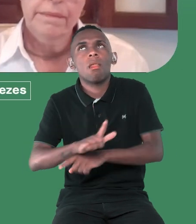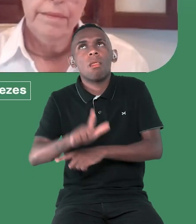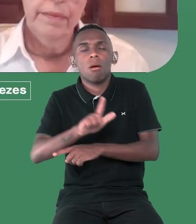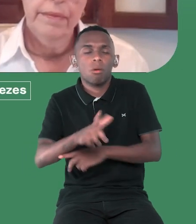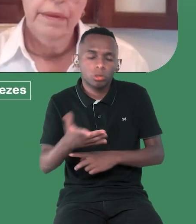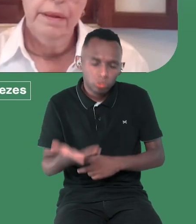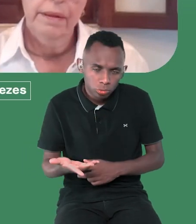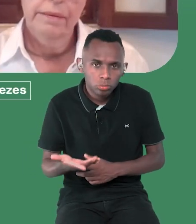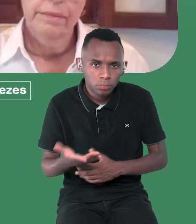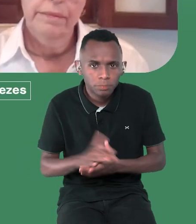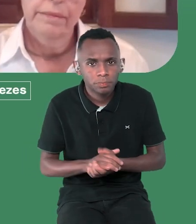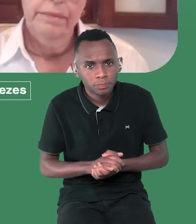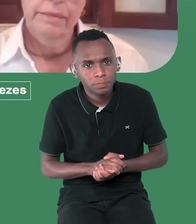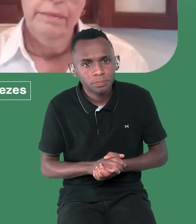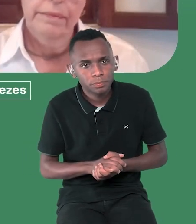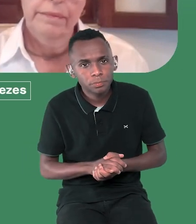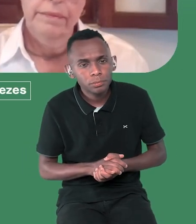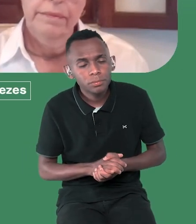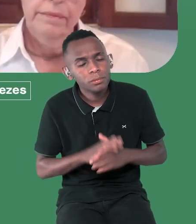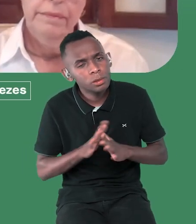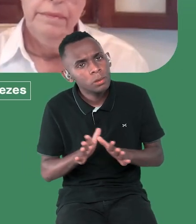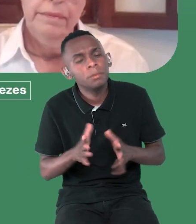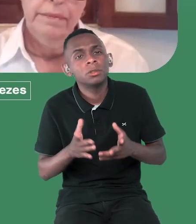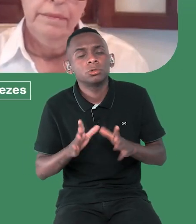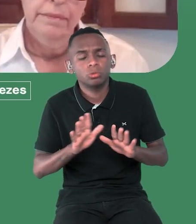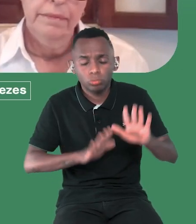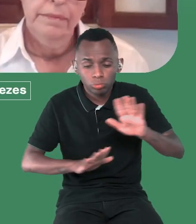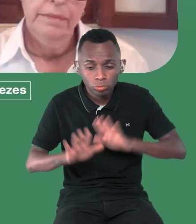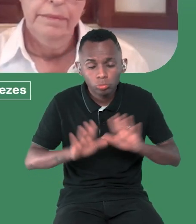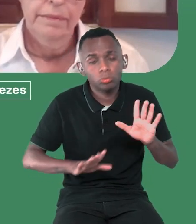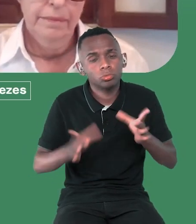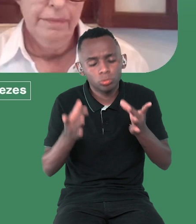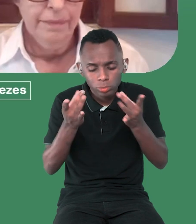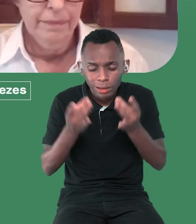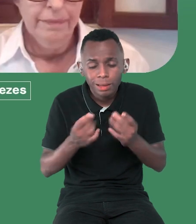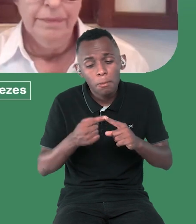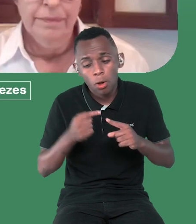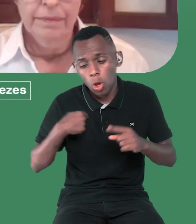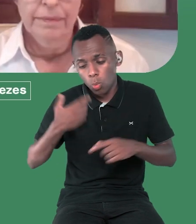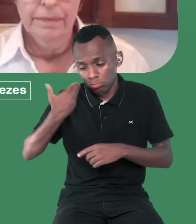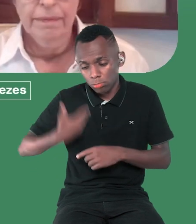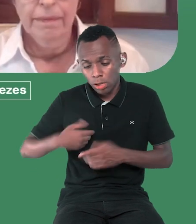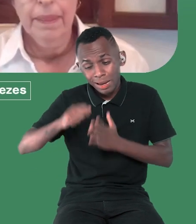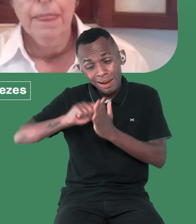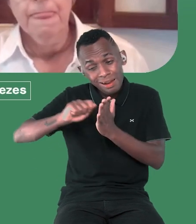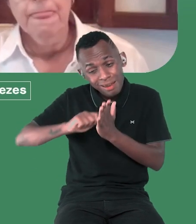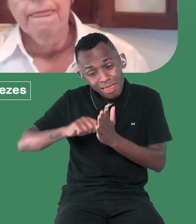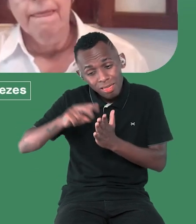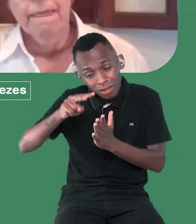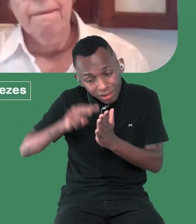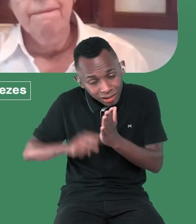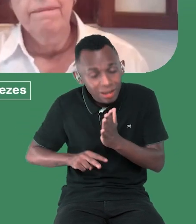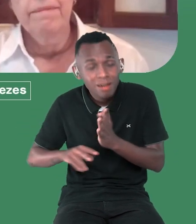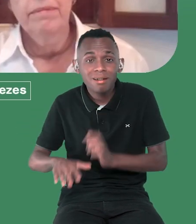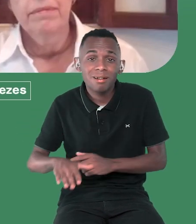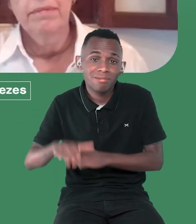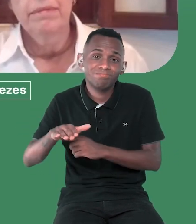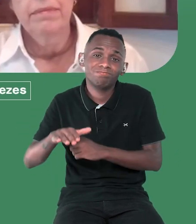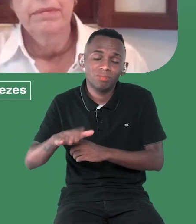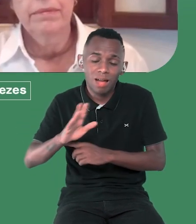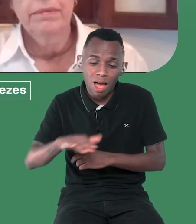entrando muito sutilmente, né? Porque eu era uma criança ainda lendo. E aí eu sonhei com essa